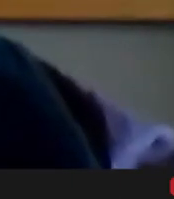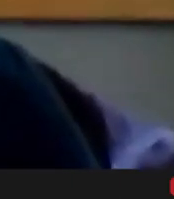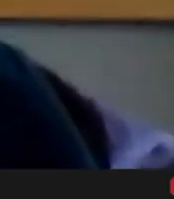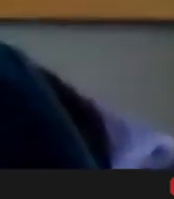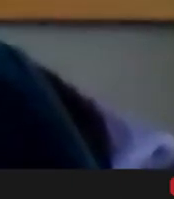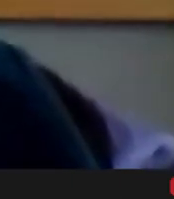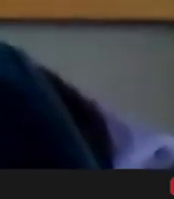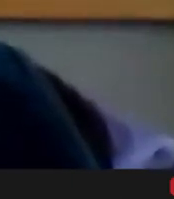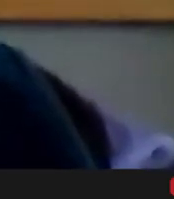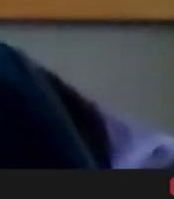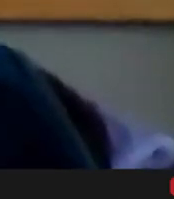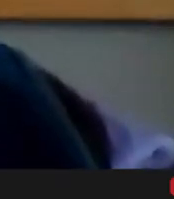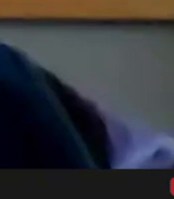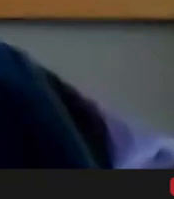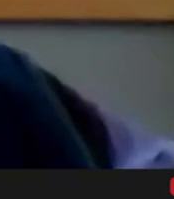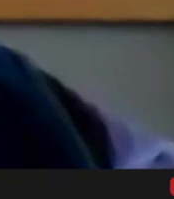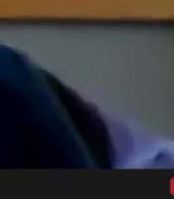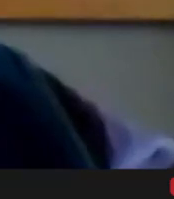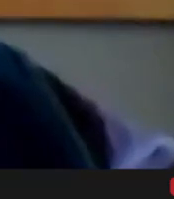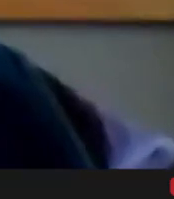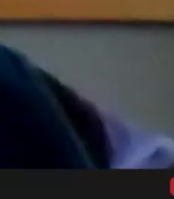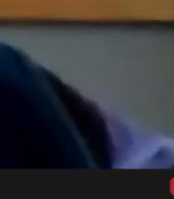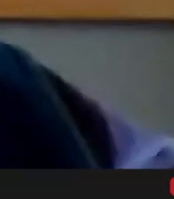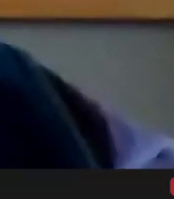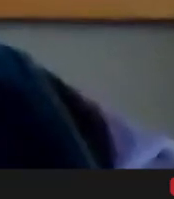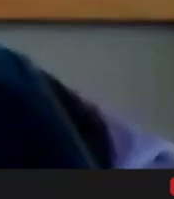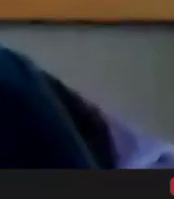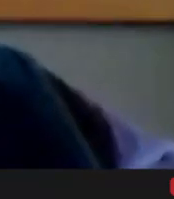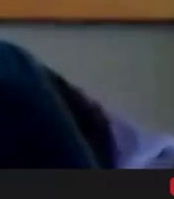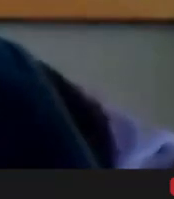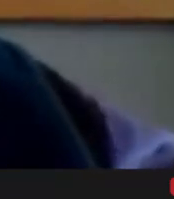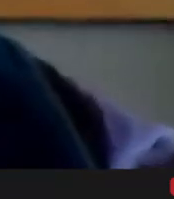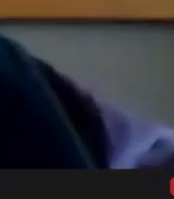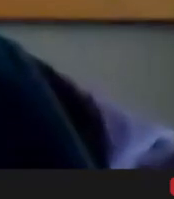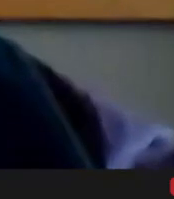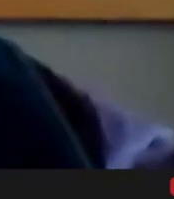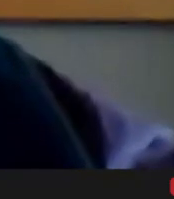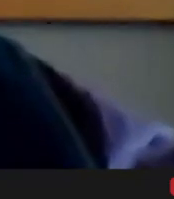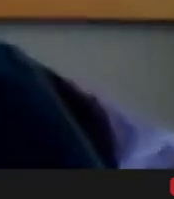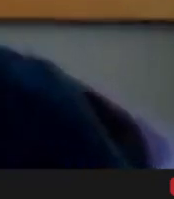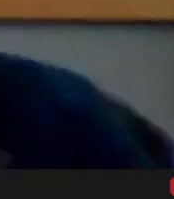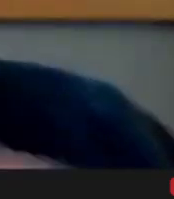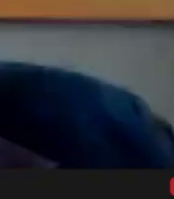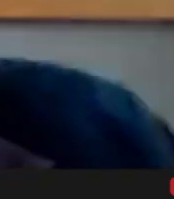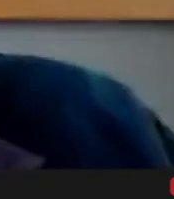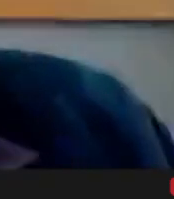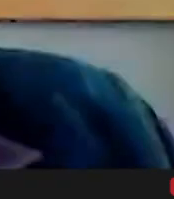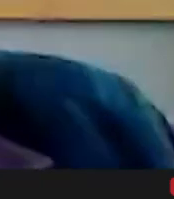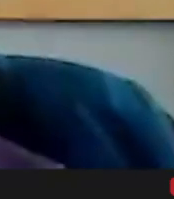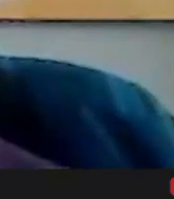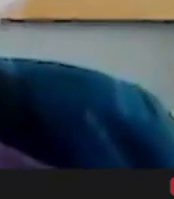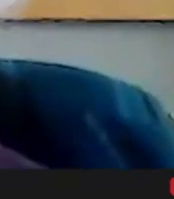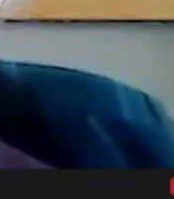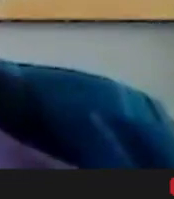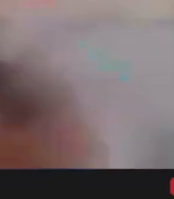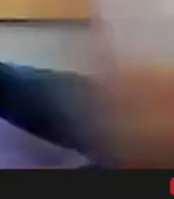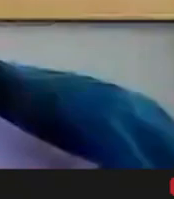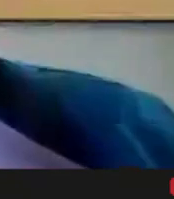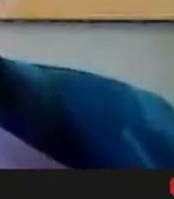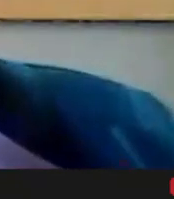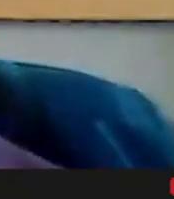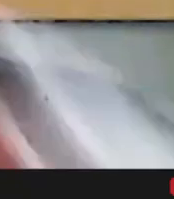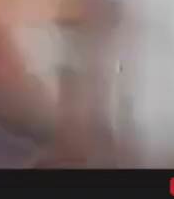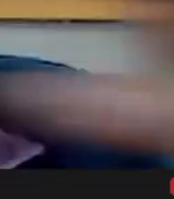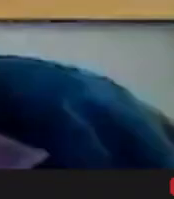nasce racista, machista, nazista, homofóbico, aprende. Então, aqui a discussão é aprender